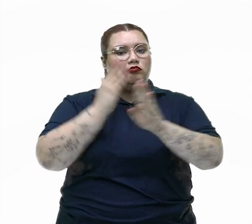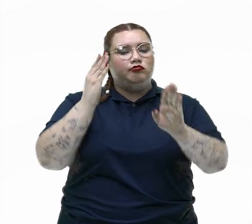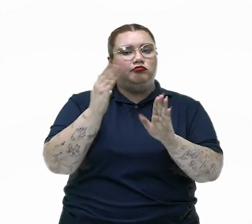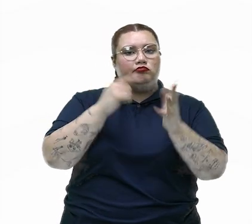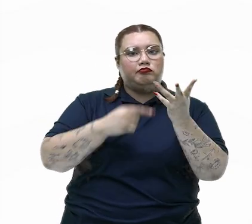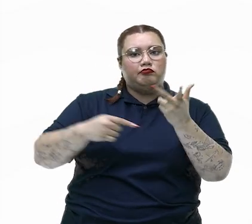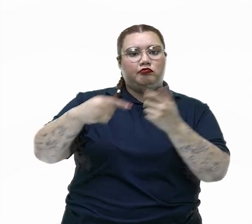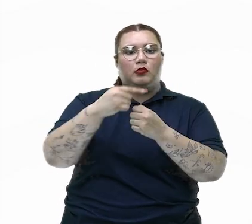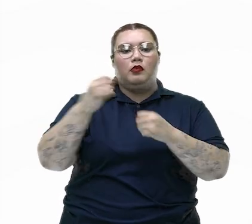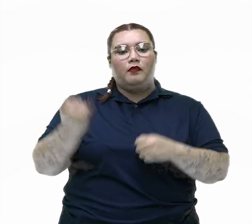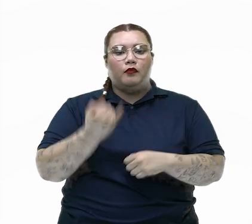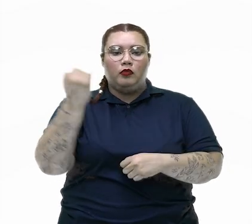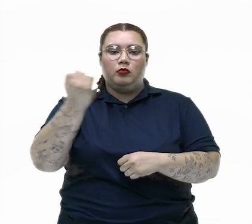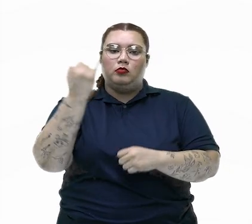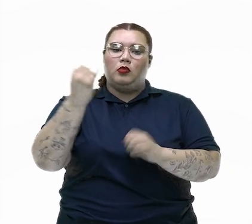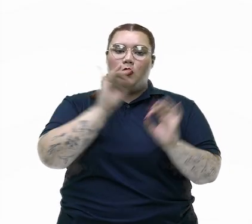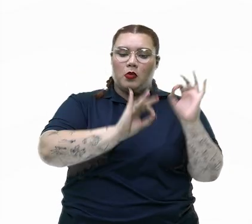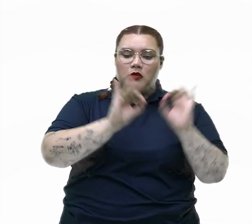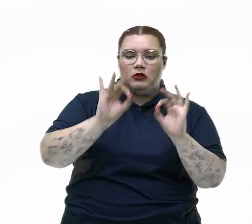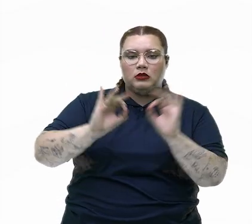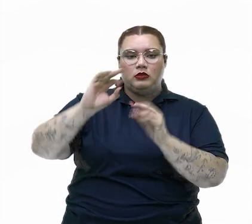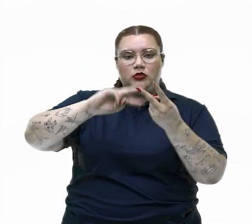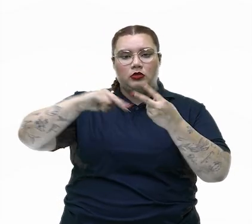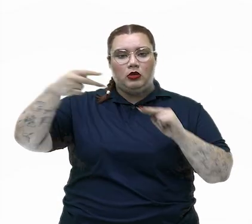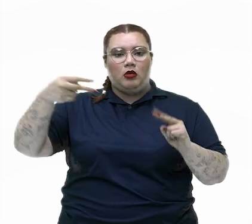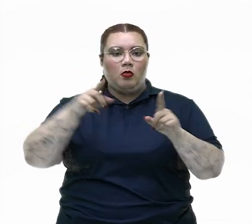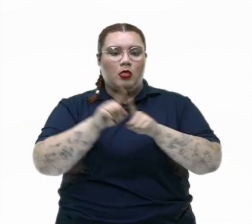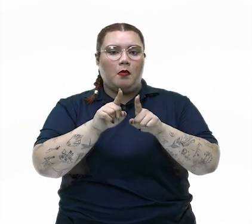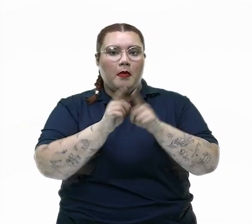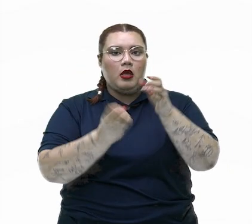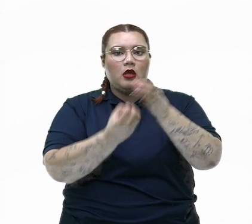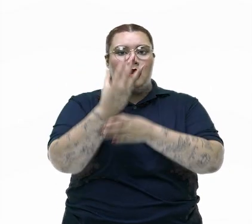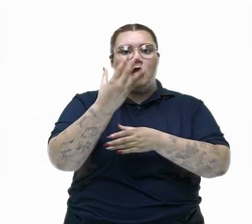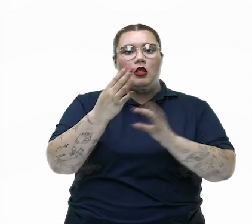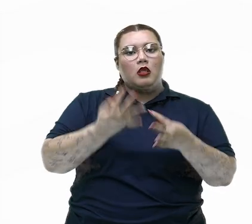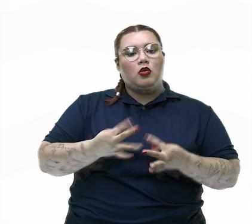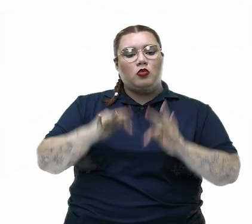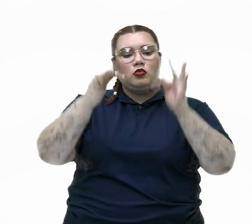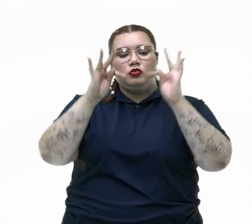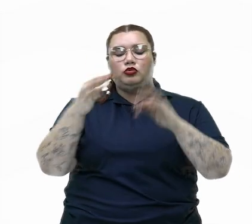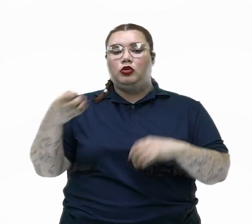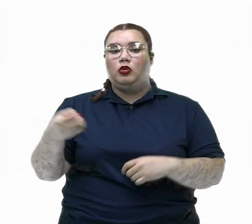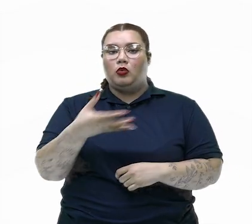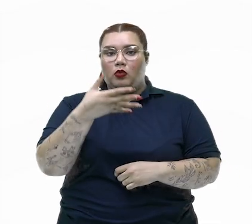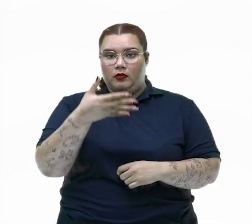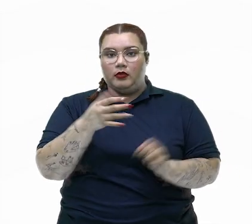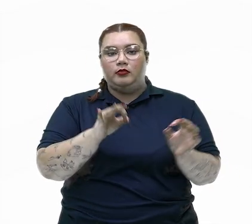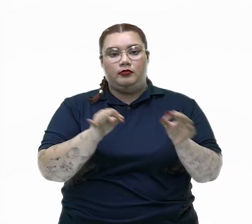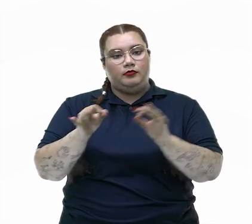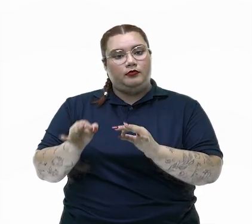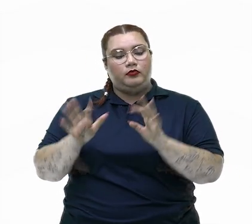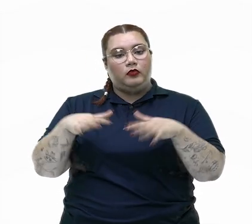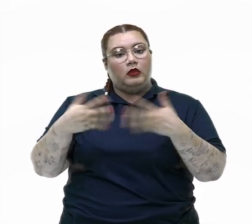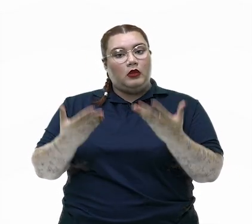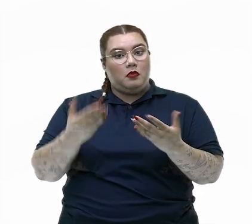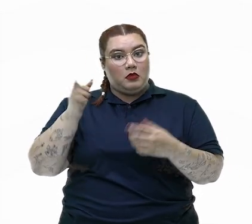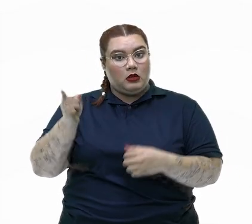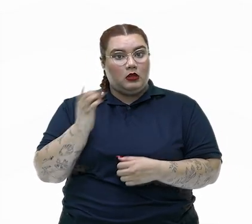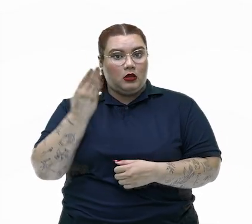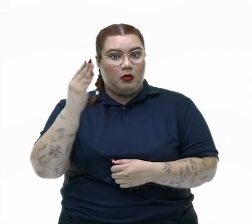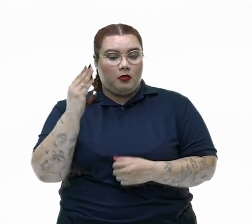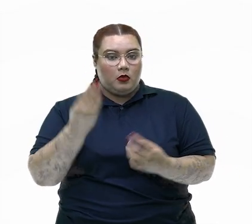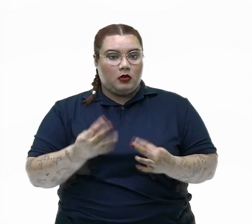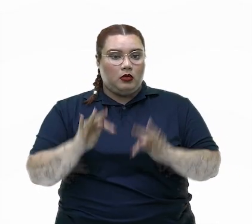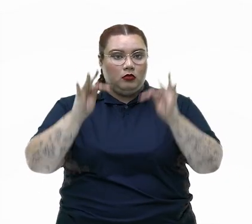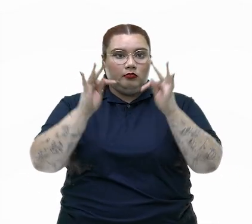manipulação genética e o desenvolvimento de novas tecnologias. E também, dentro da biotecnologia, nós temos